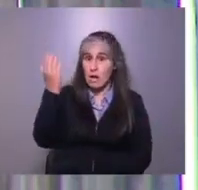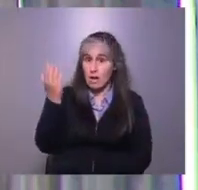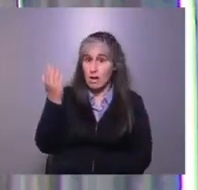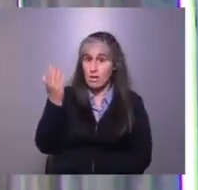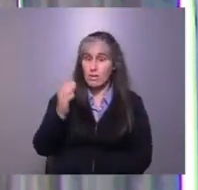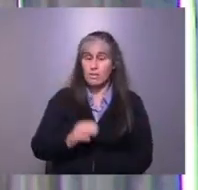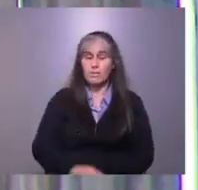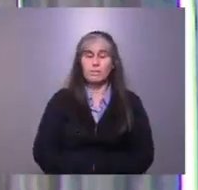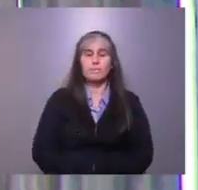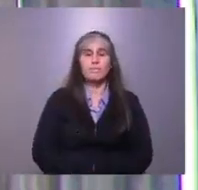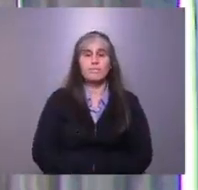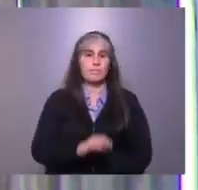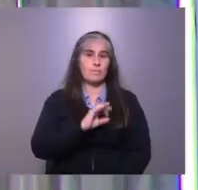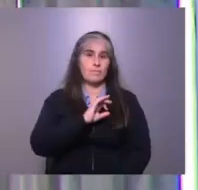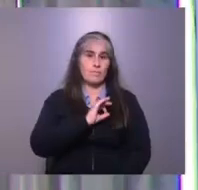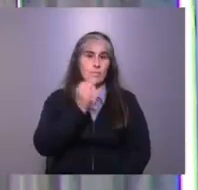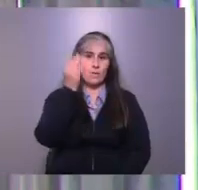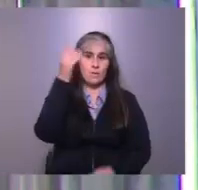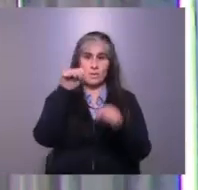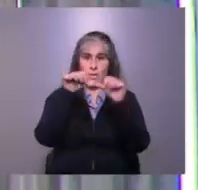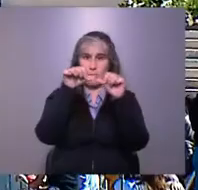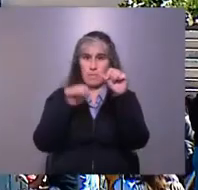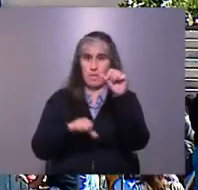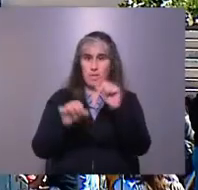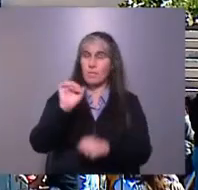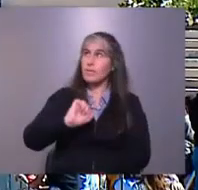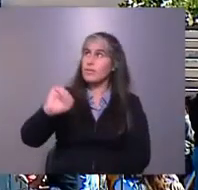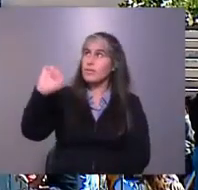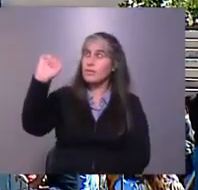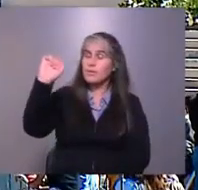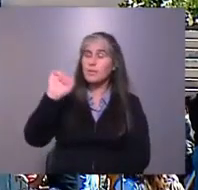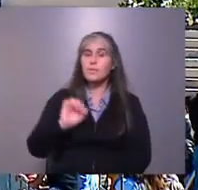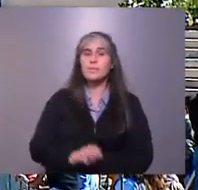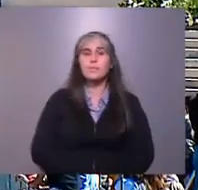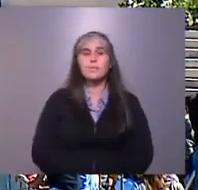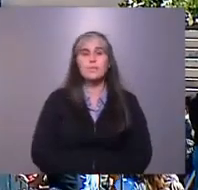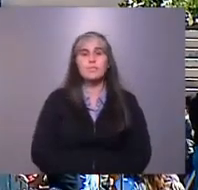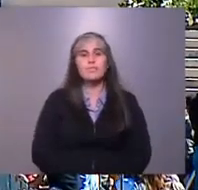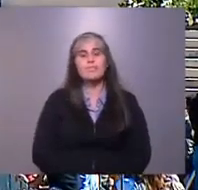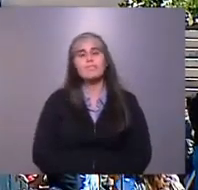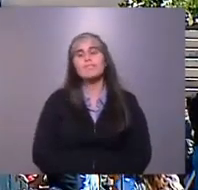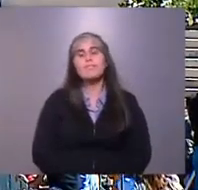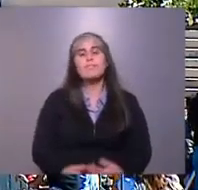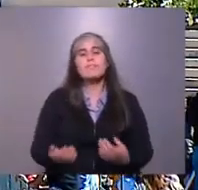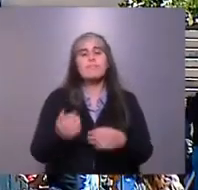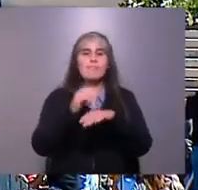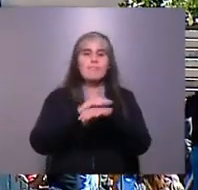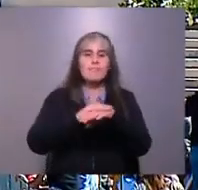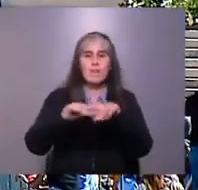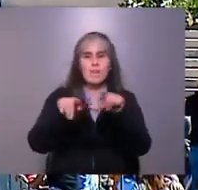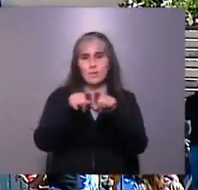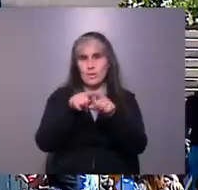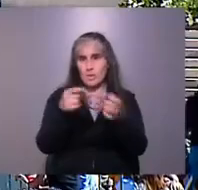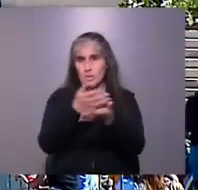Palavra do Senhor. Graças a Deus. Caros irmãos, o Evangelho será proclamado